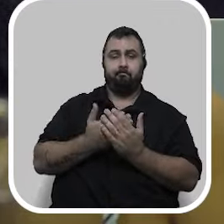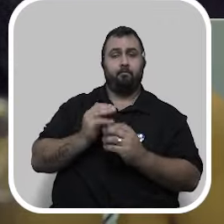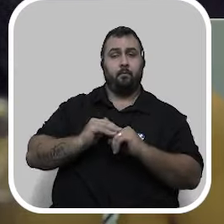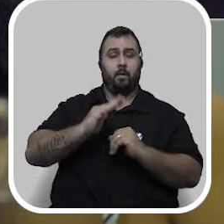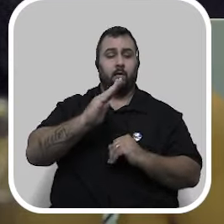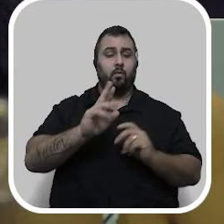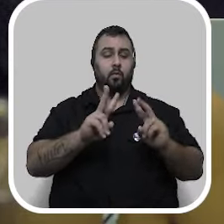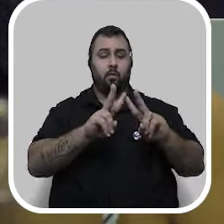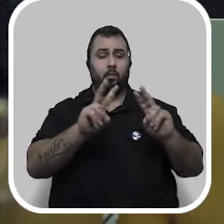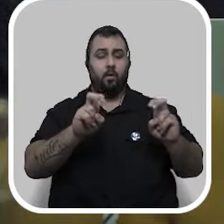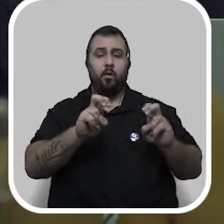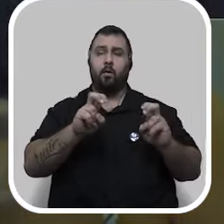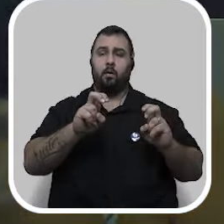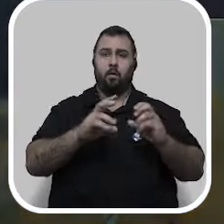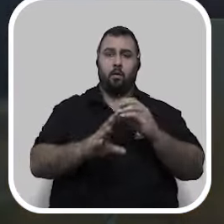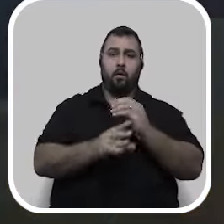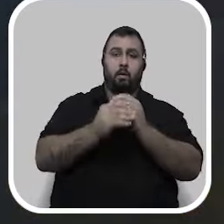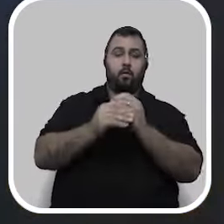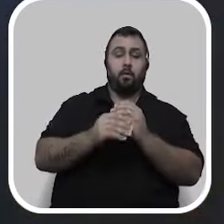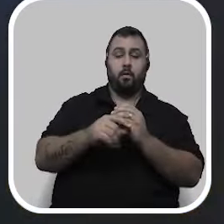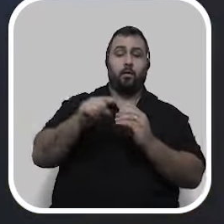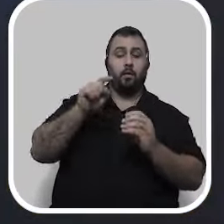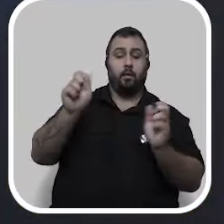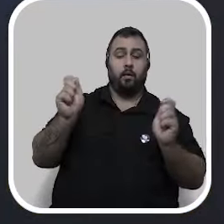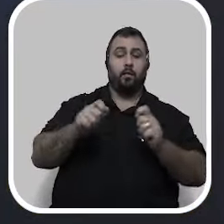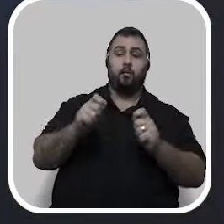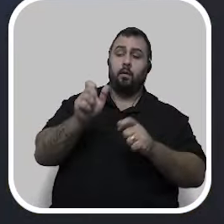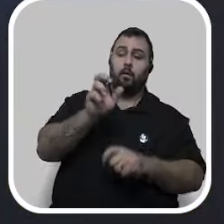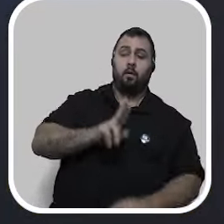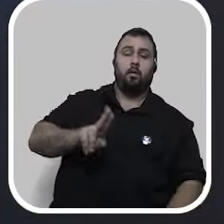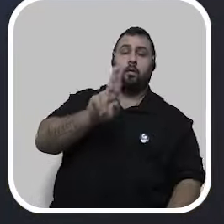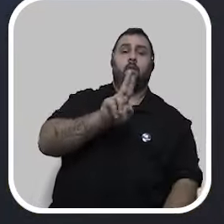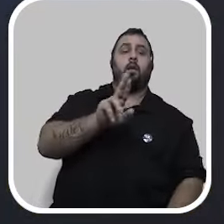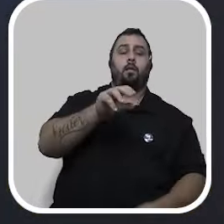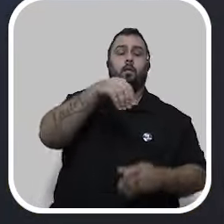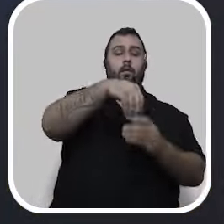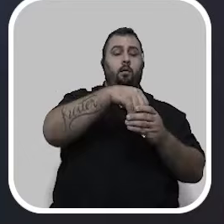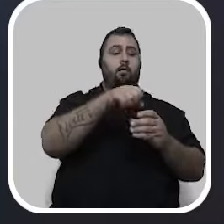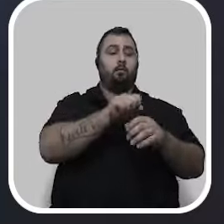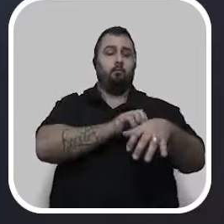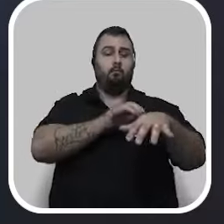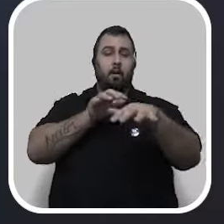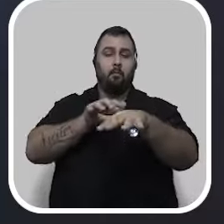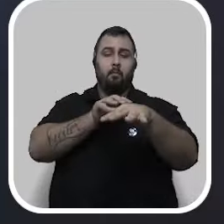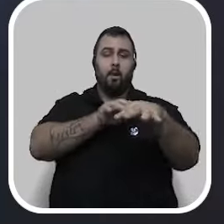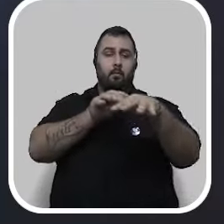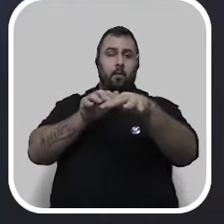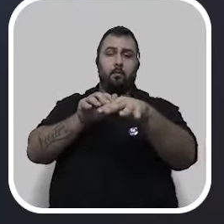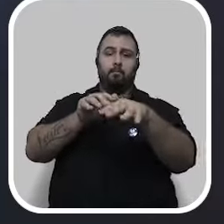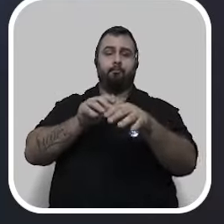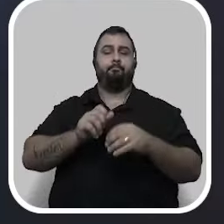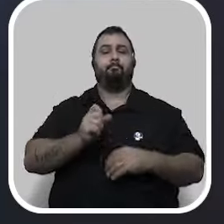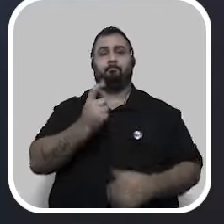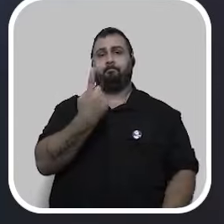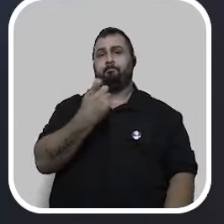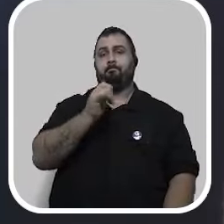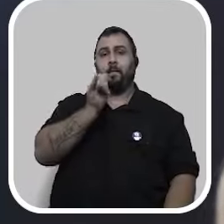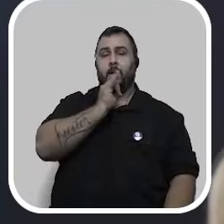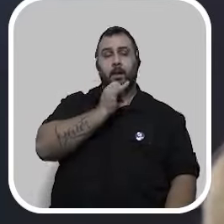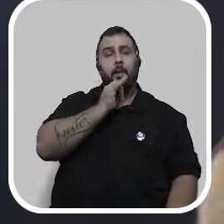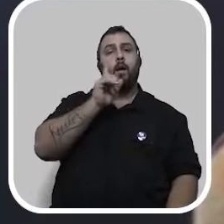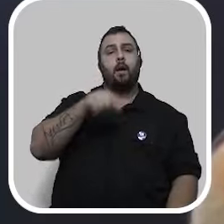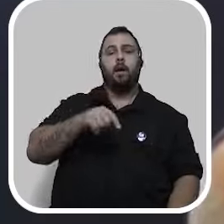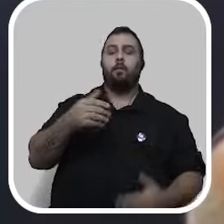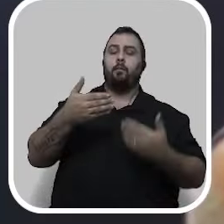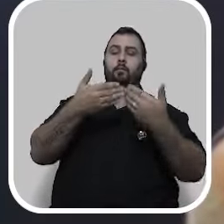elementos que a gente possa utilizar no desfile e um exemplo disso é é essa abertura